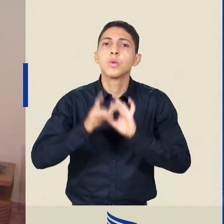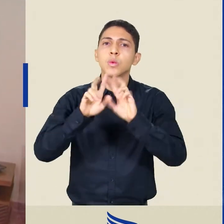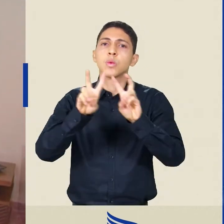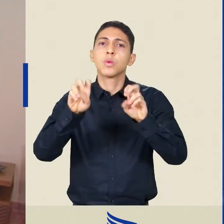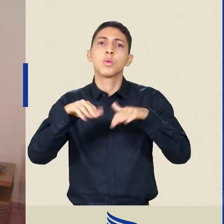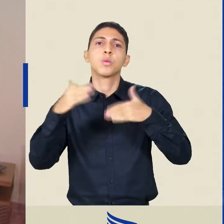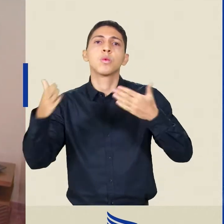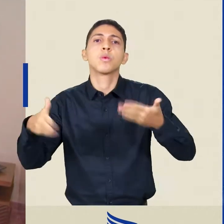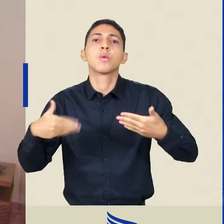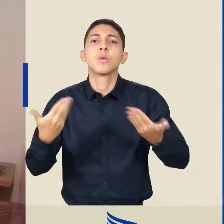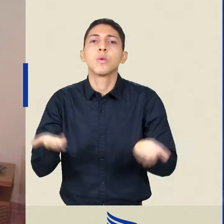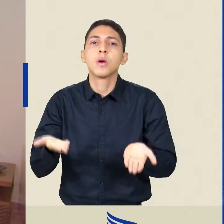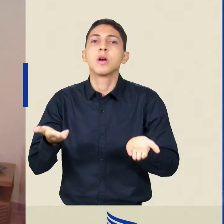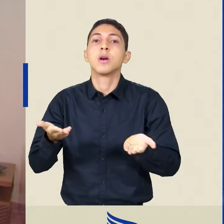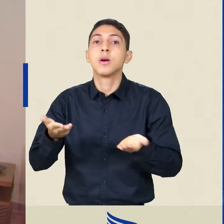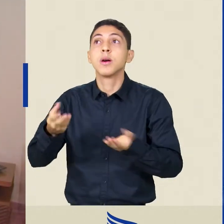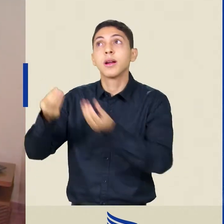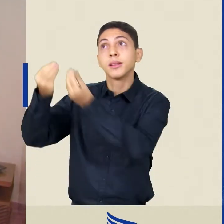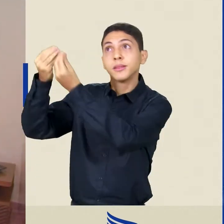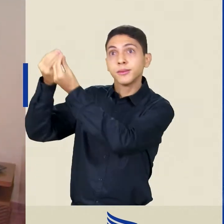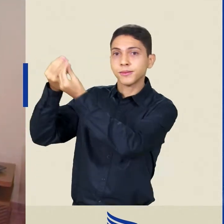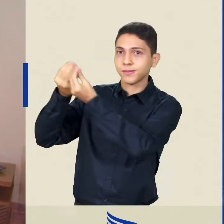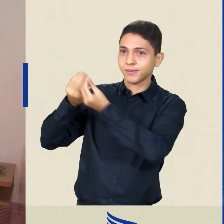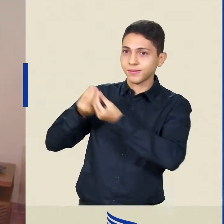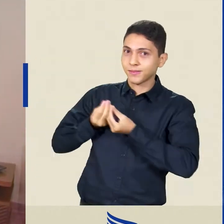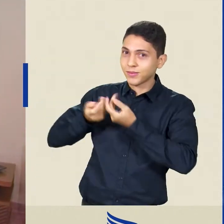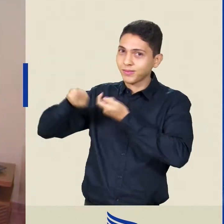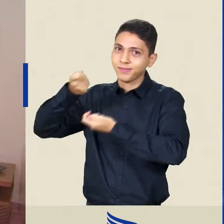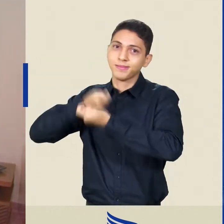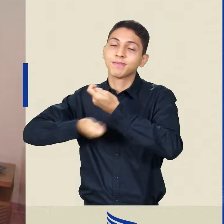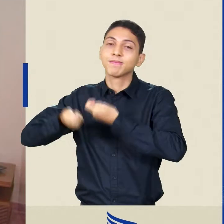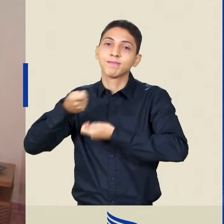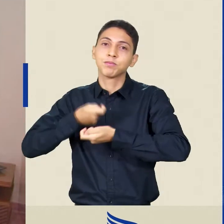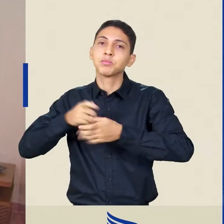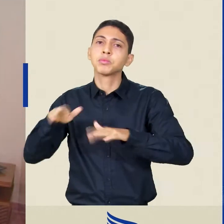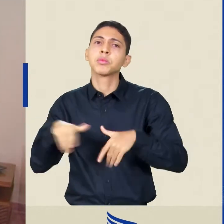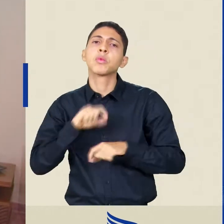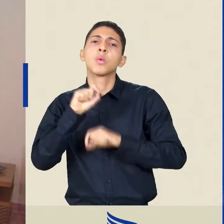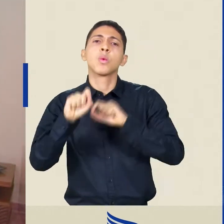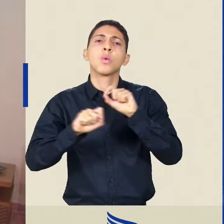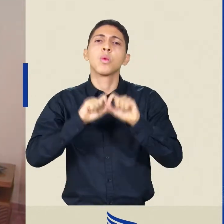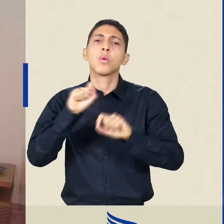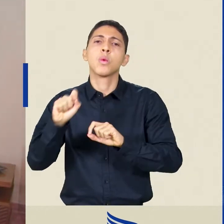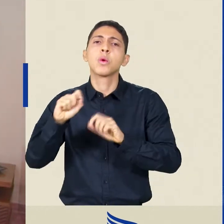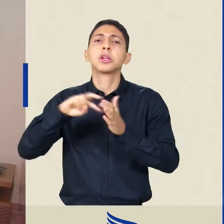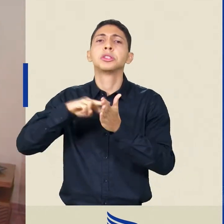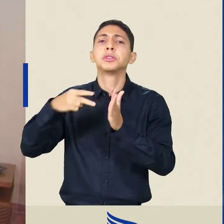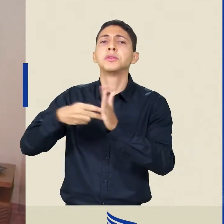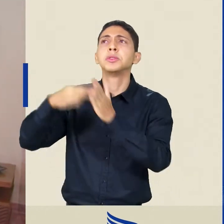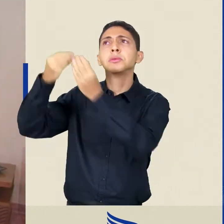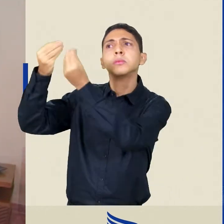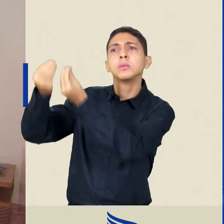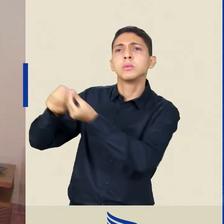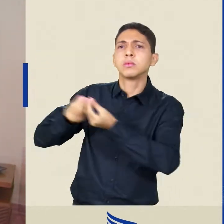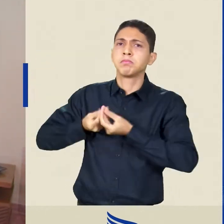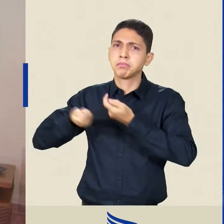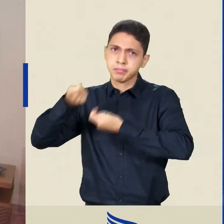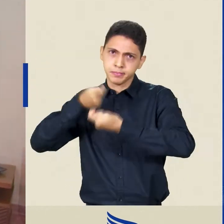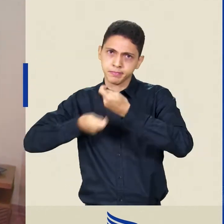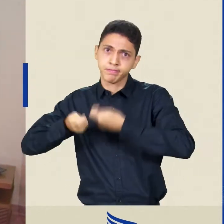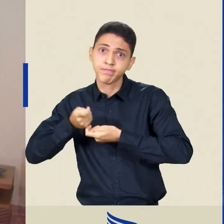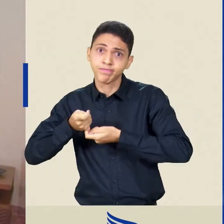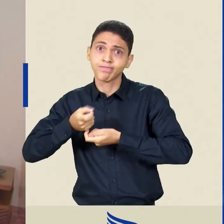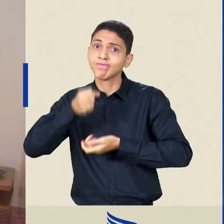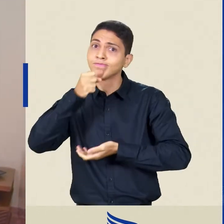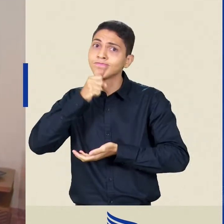é a mordomia cristã. Vamos ver o que é a mordomia cristã. No Antigo